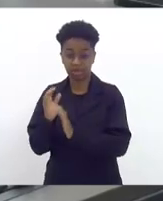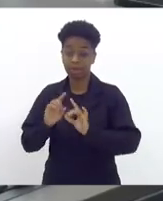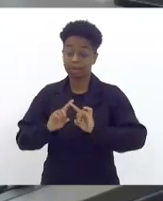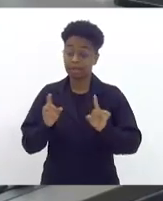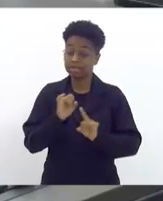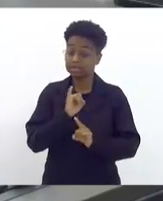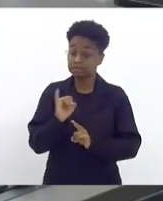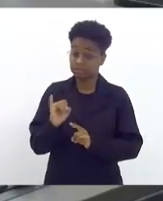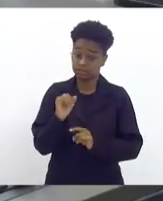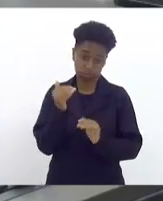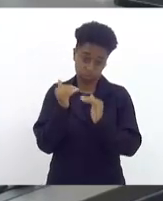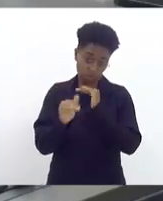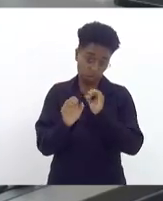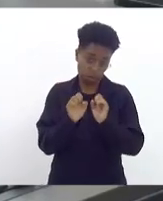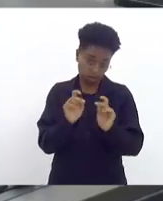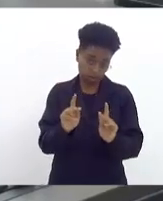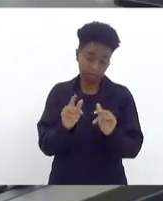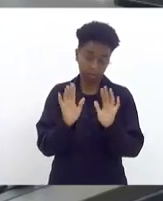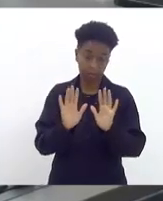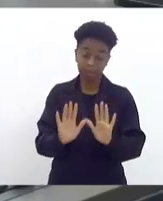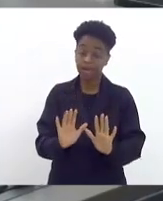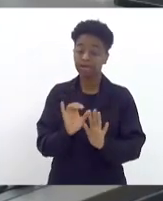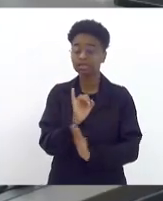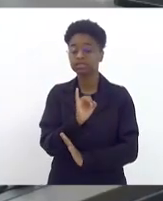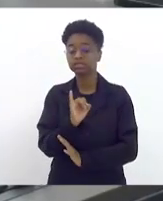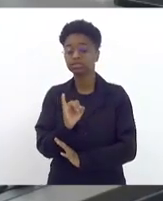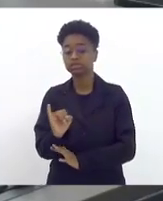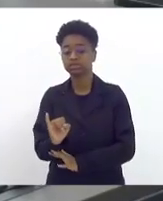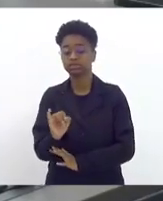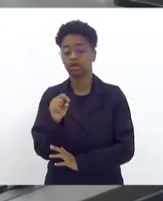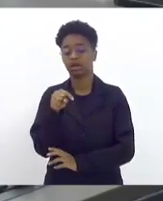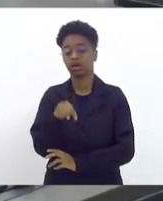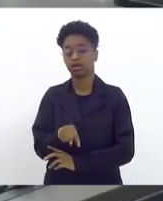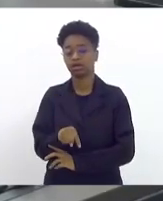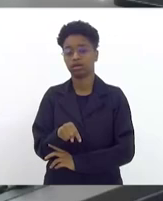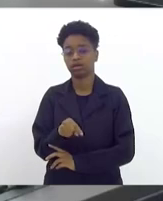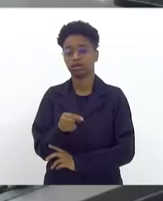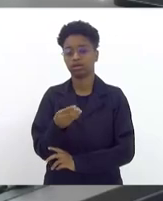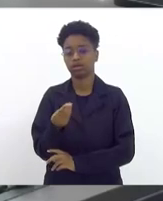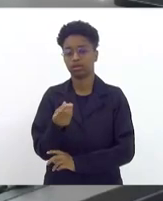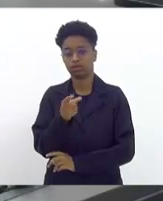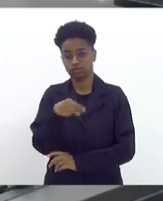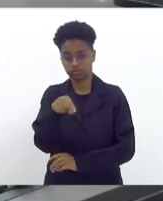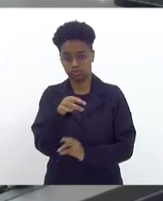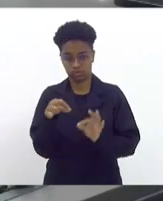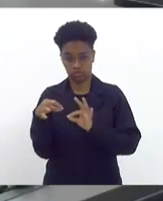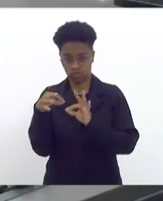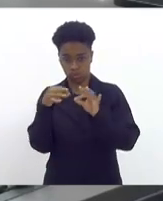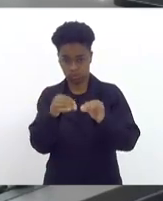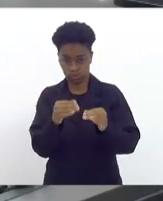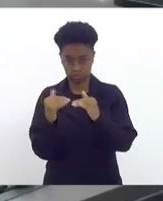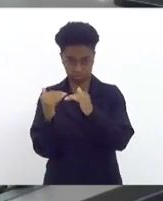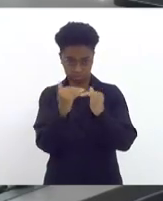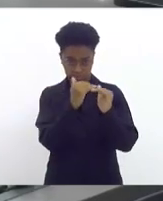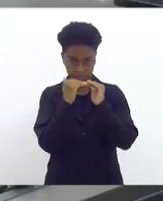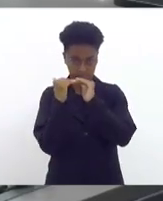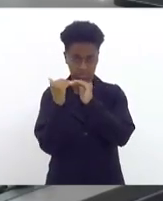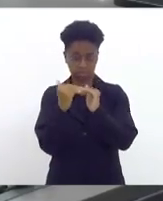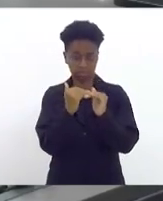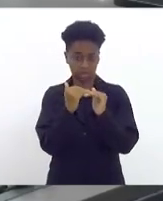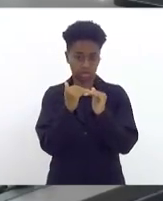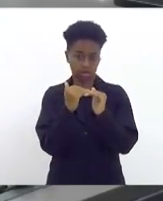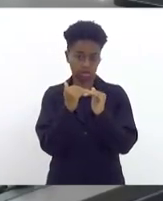claro que se tiver divergência não faz sentido mas se tiver aqui todos os colegas por unanimidade